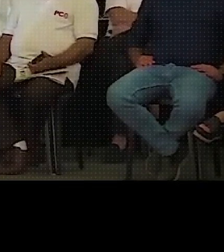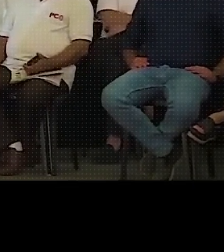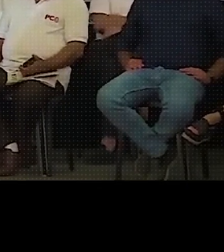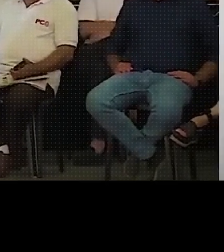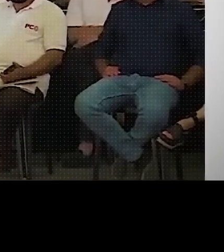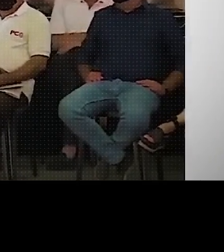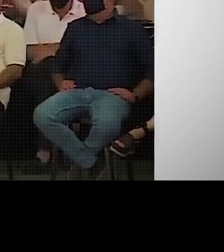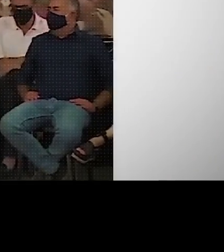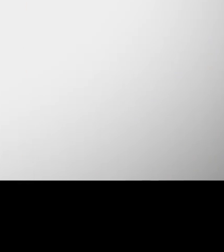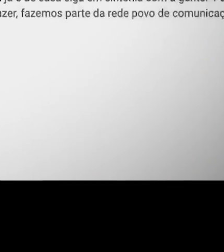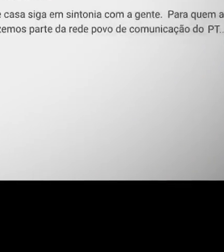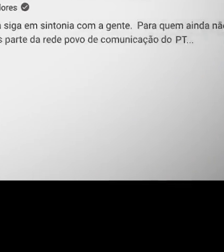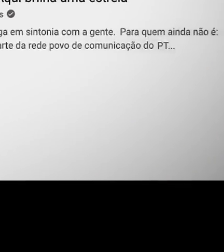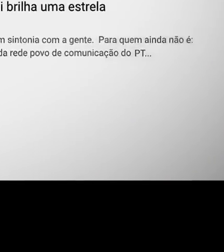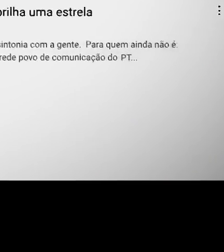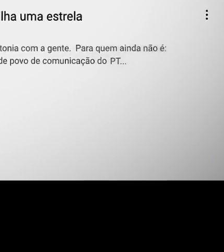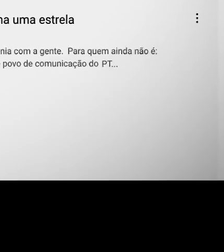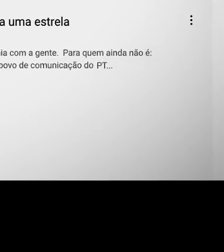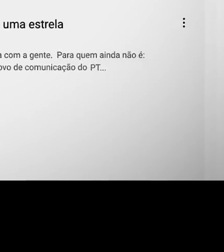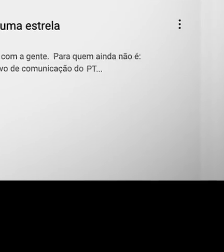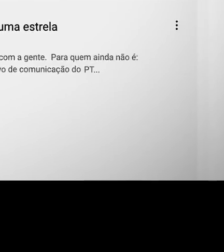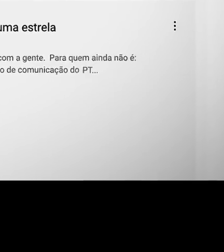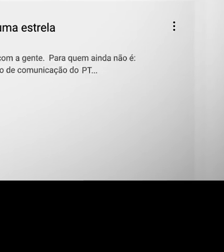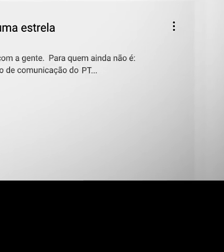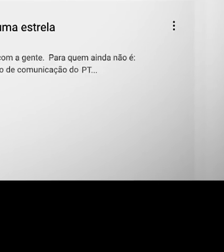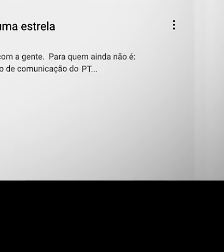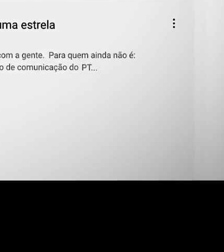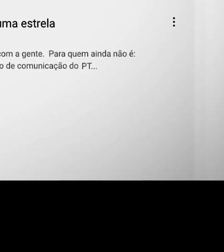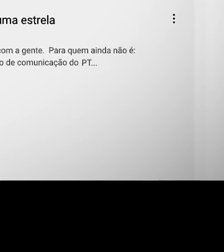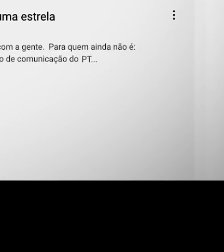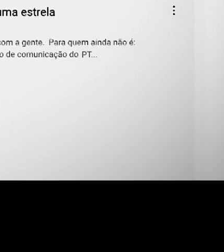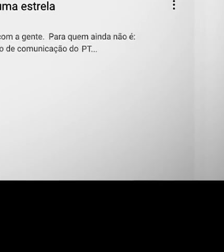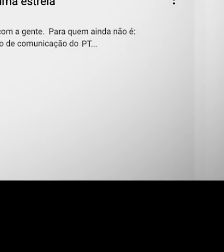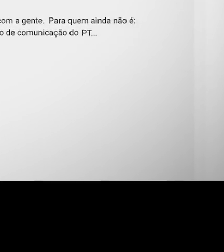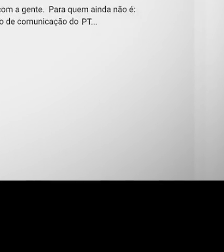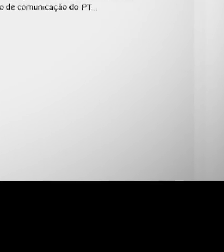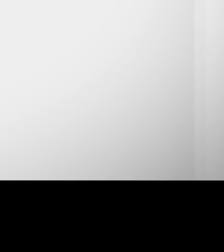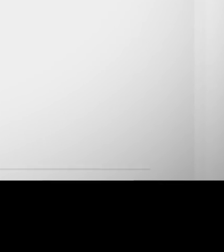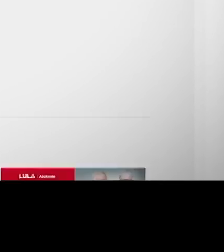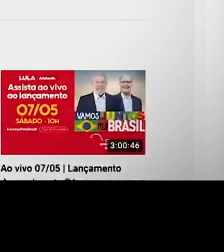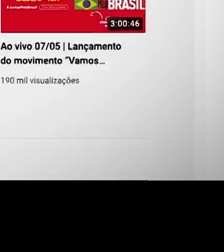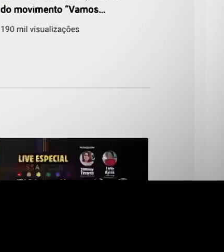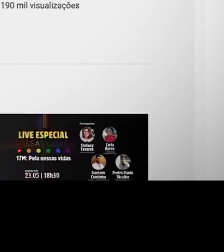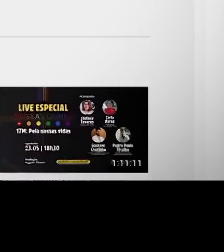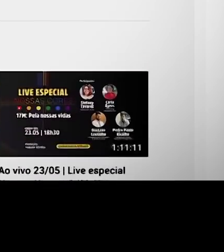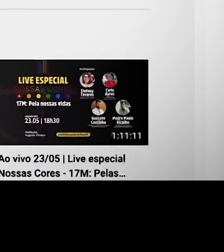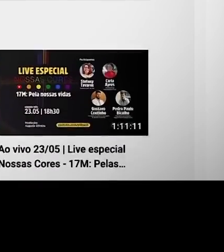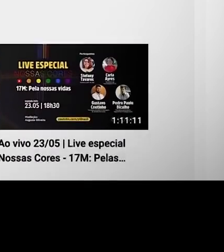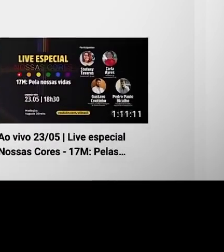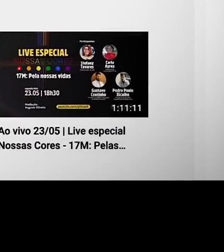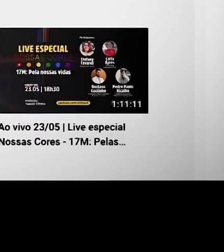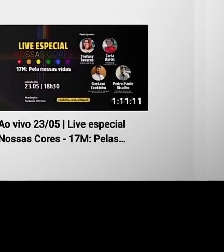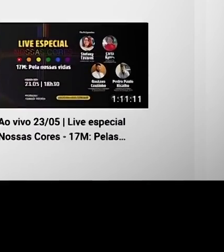importa a situação, a gente sempre toma partido da verdade.